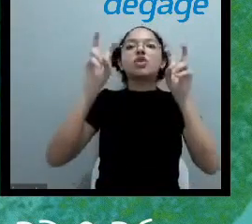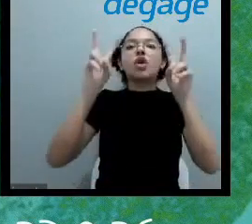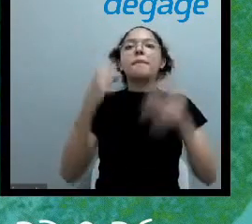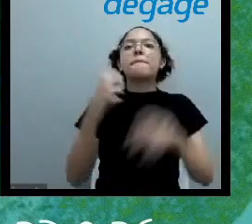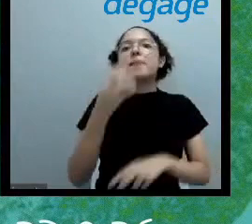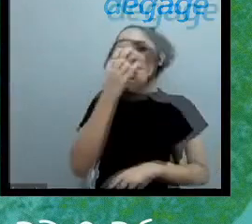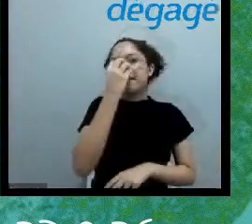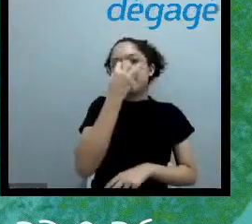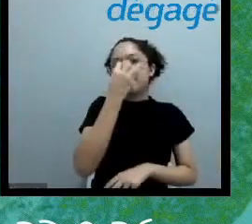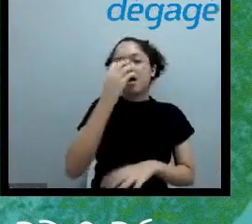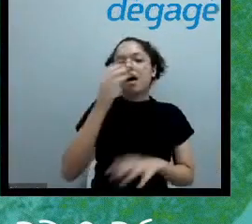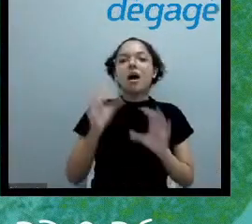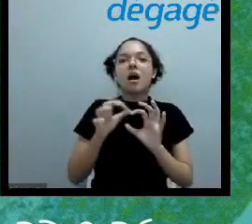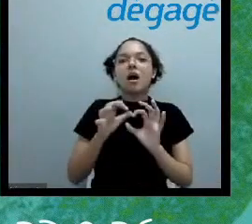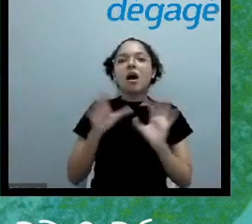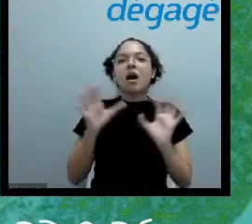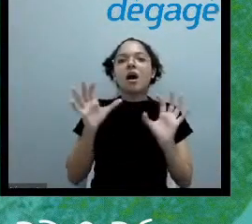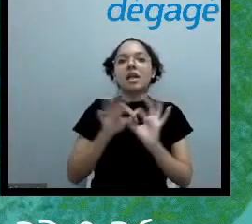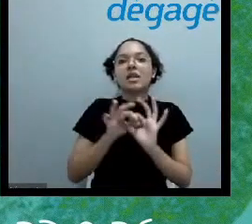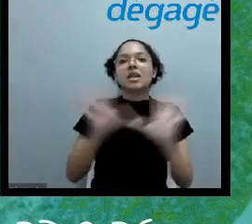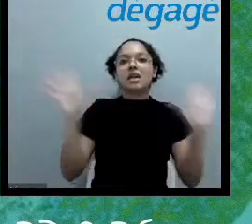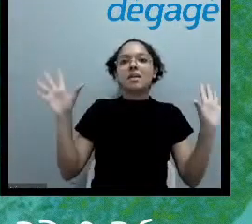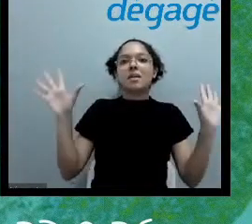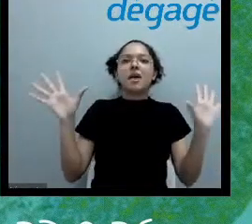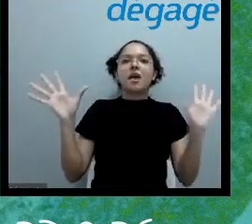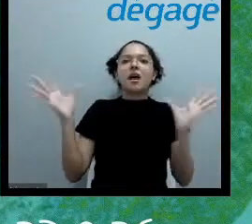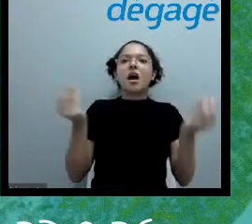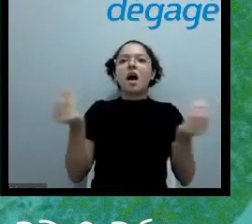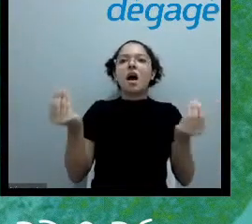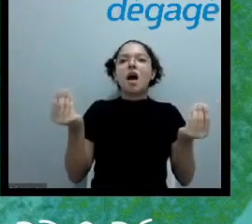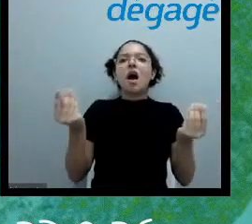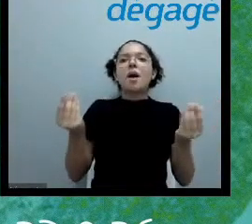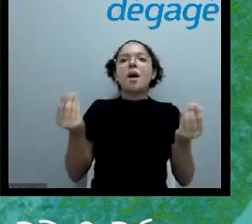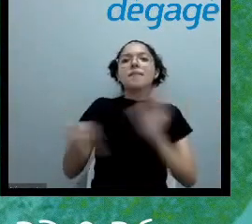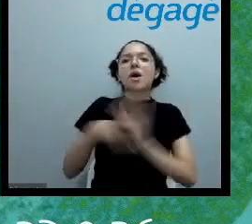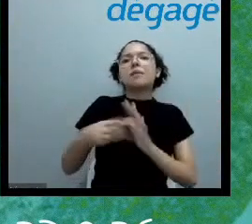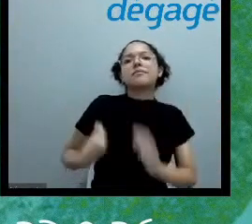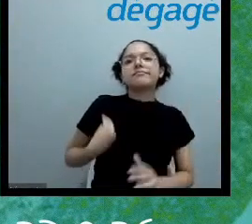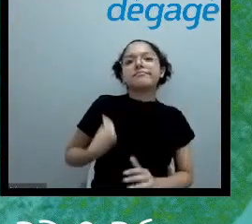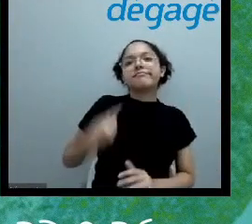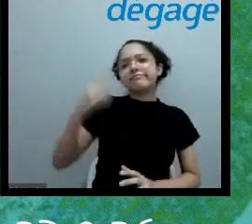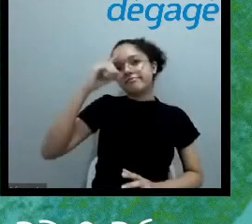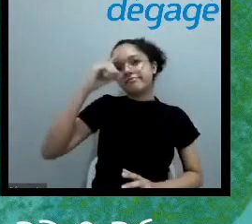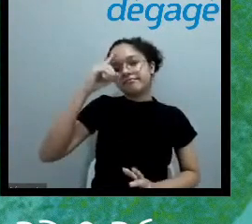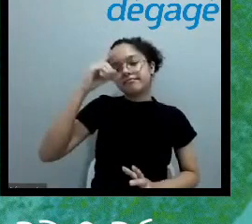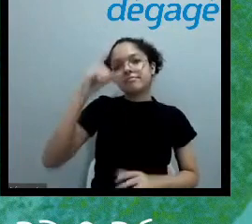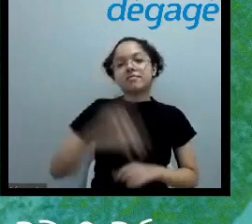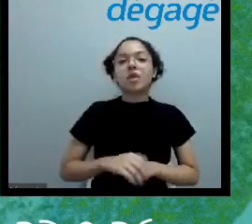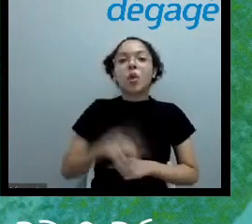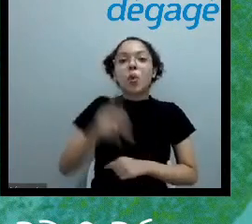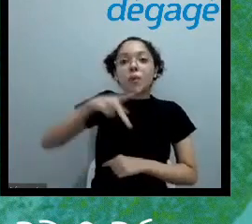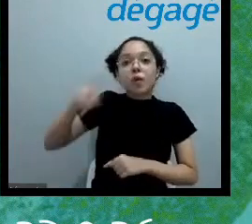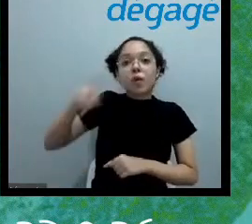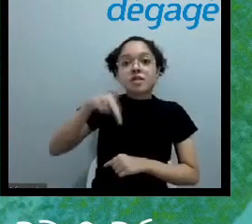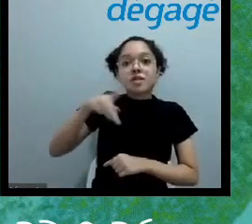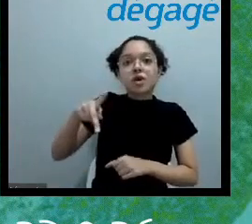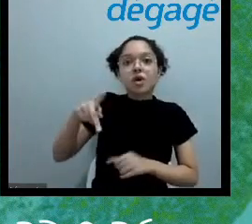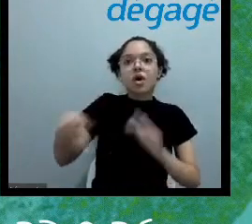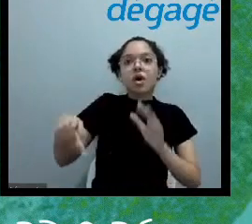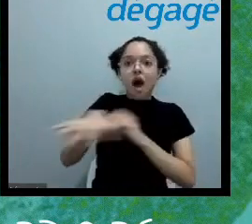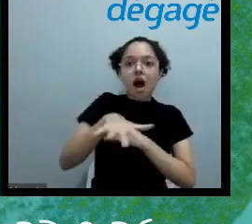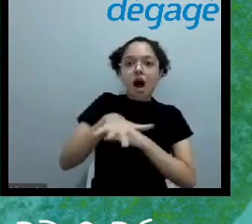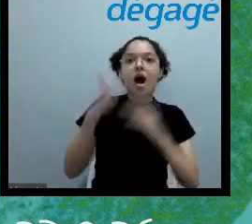liberdade desse corpo que se propõe extracotidiano, né? O professor de teatro, ele já é, assim como o autista,